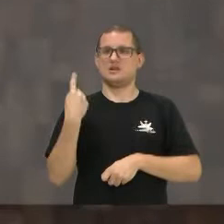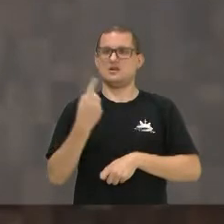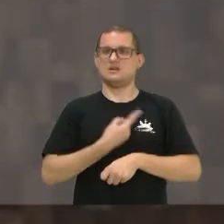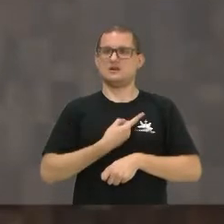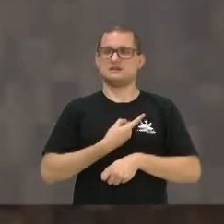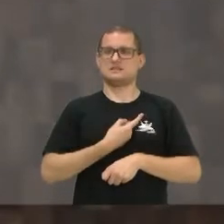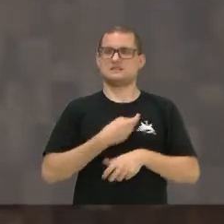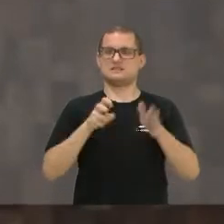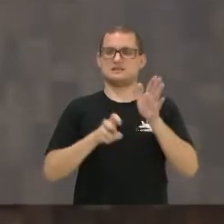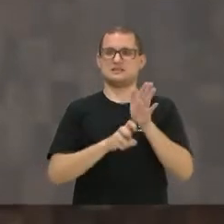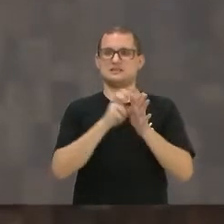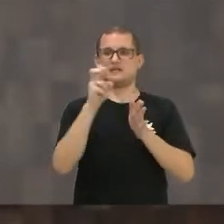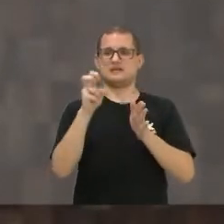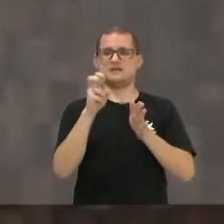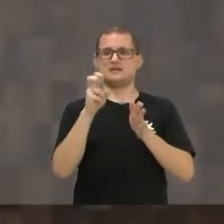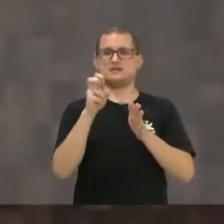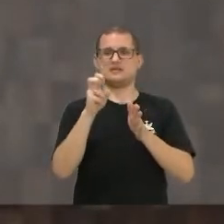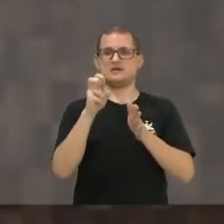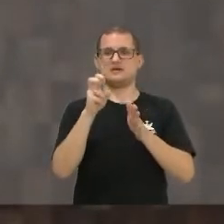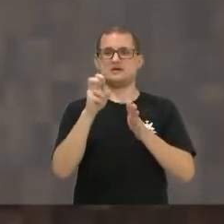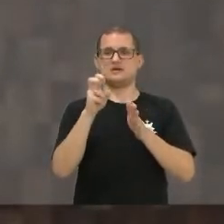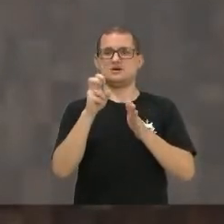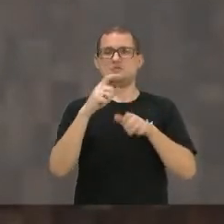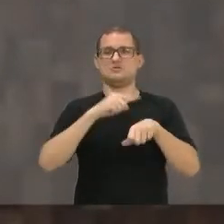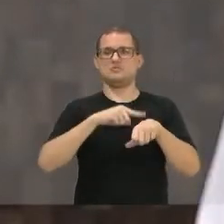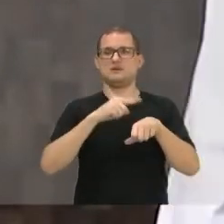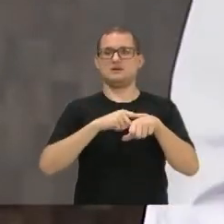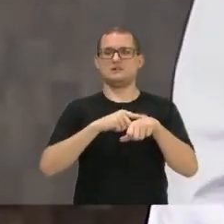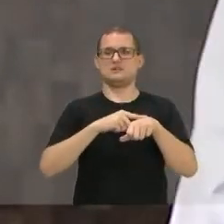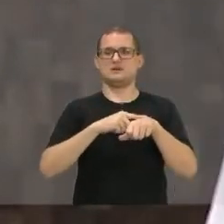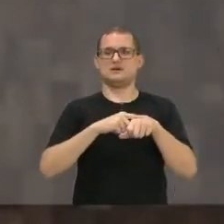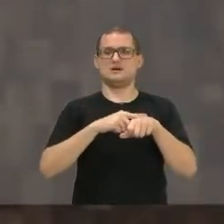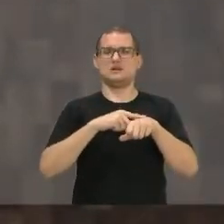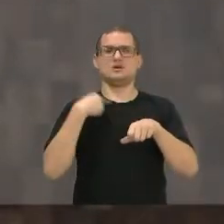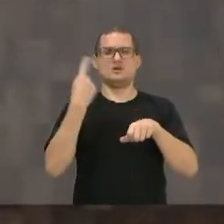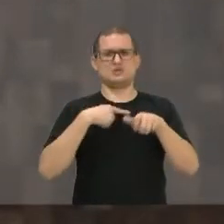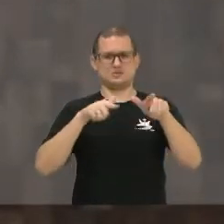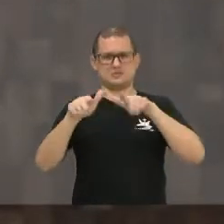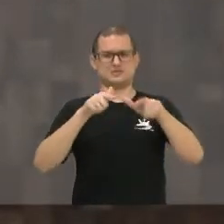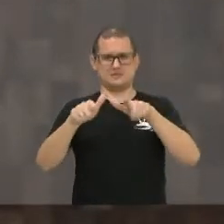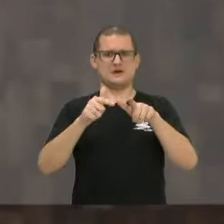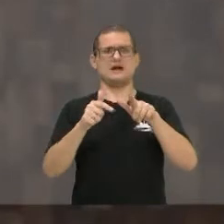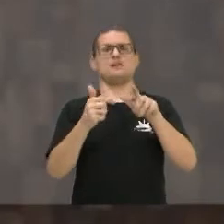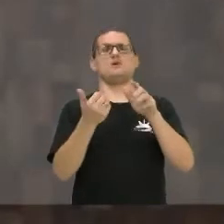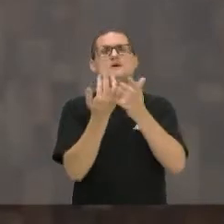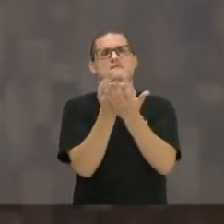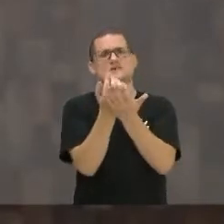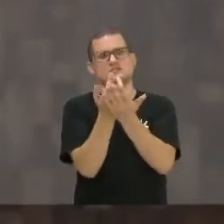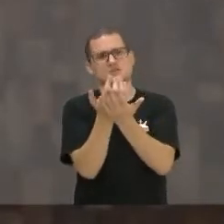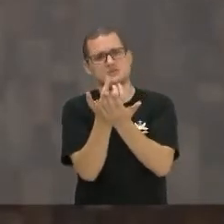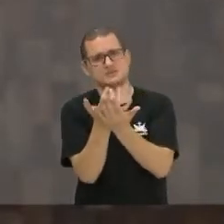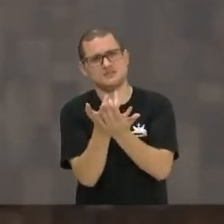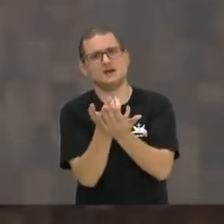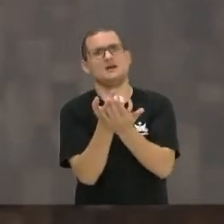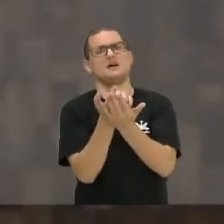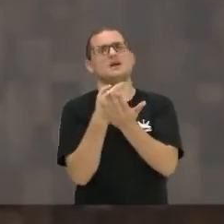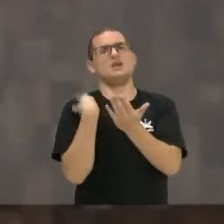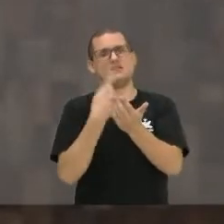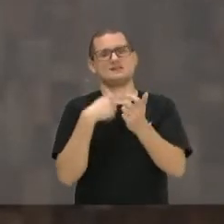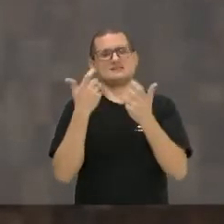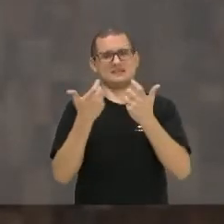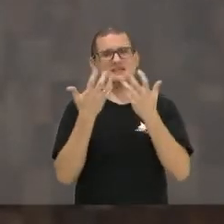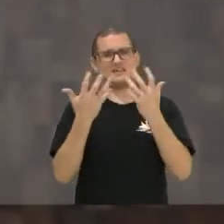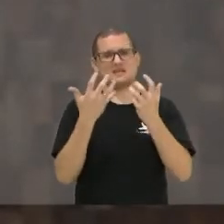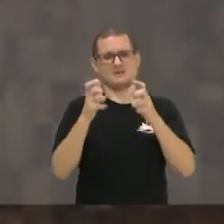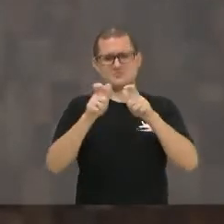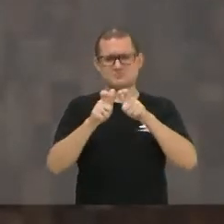etapa de expansão da rede boa tarde comunicação então você que pode faça a sua contribuição extra e